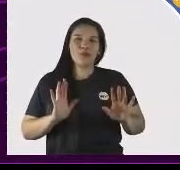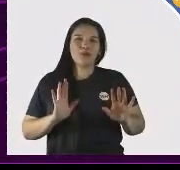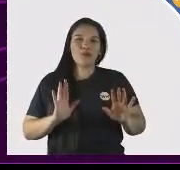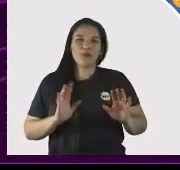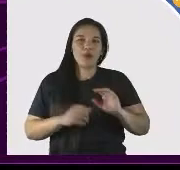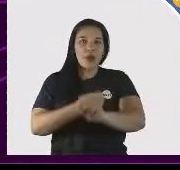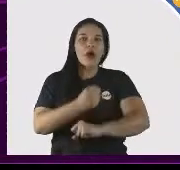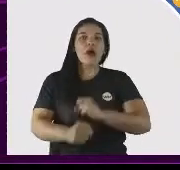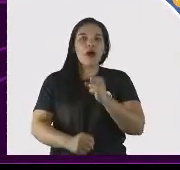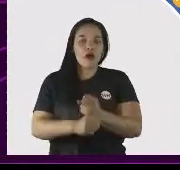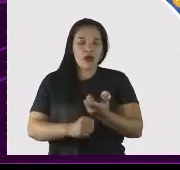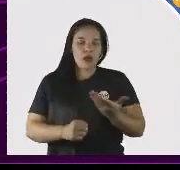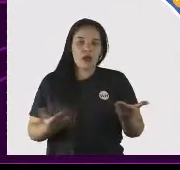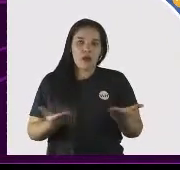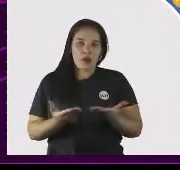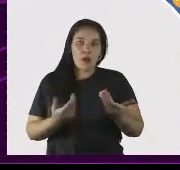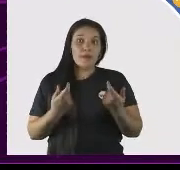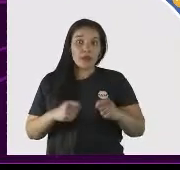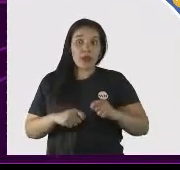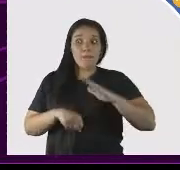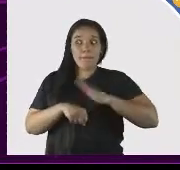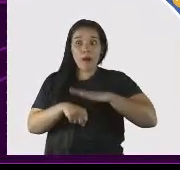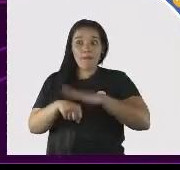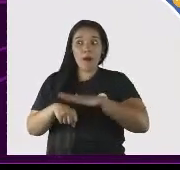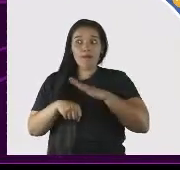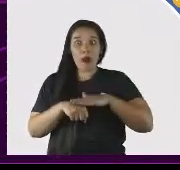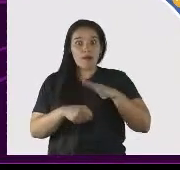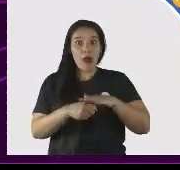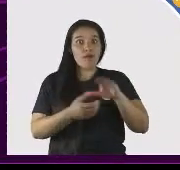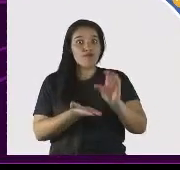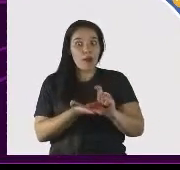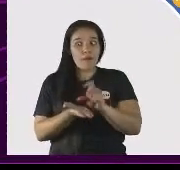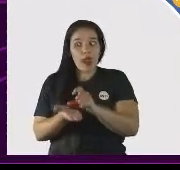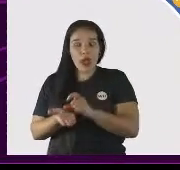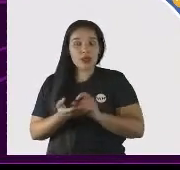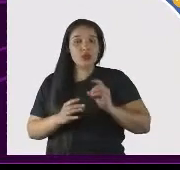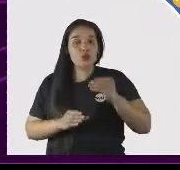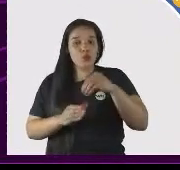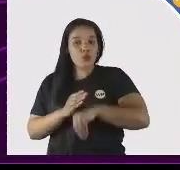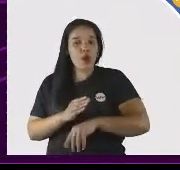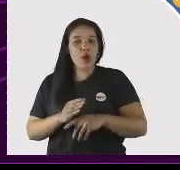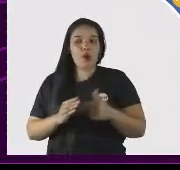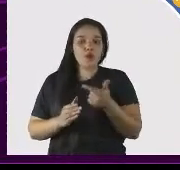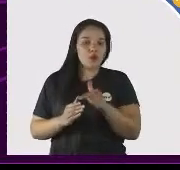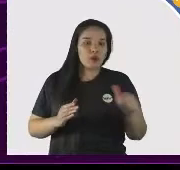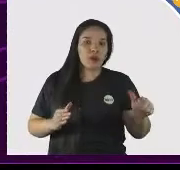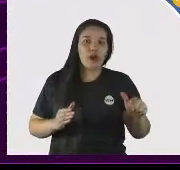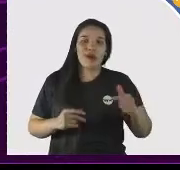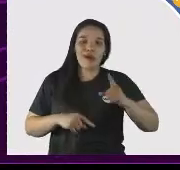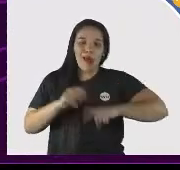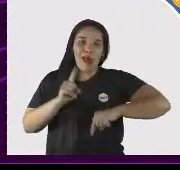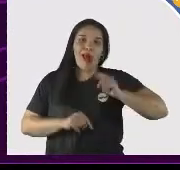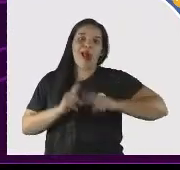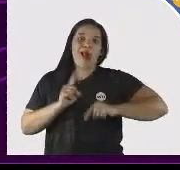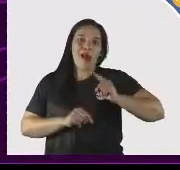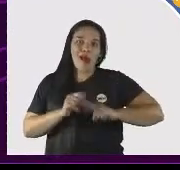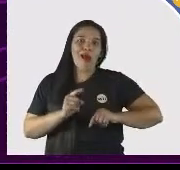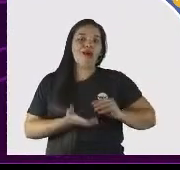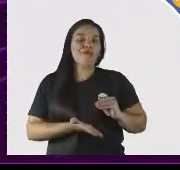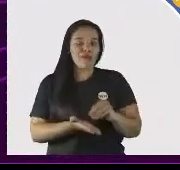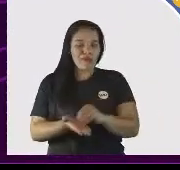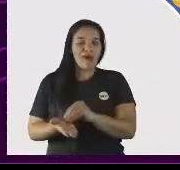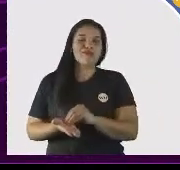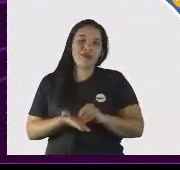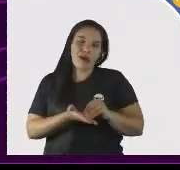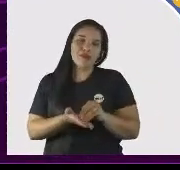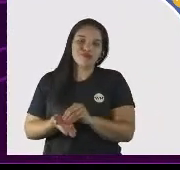tem que ter produção para tudo isso se tira se não houver módulo não é componente é algo